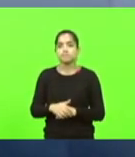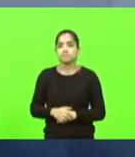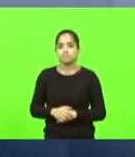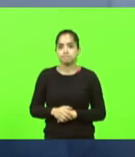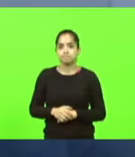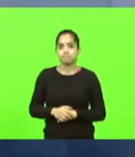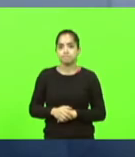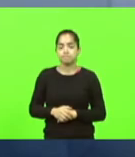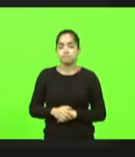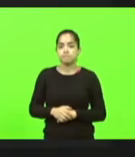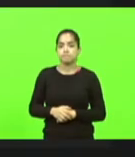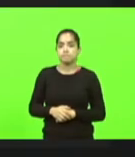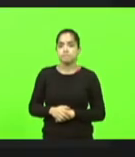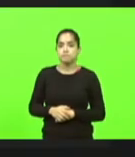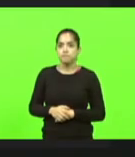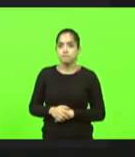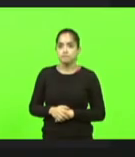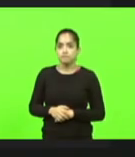obrigado.